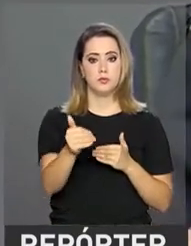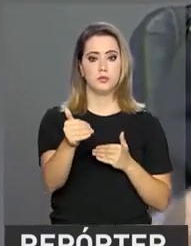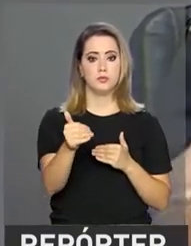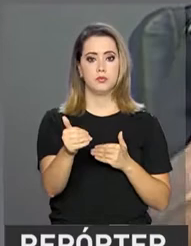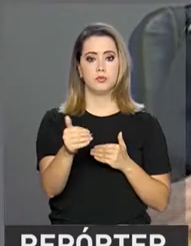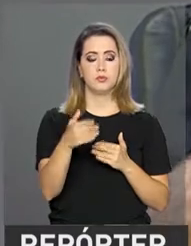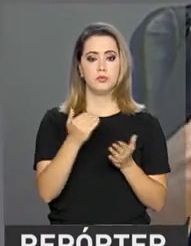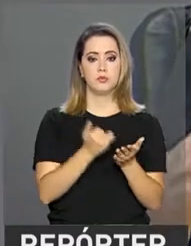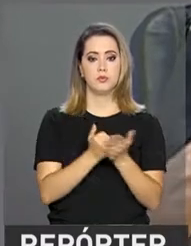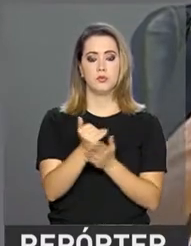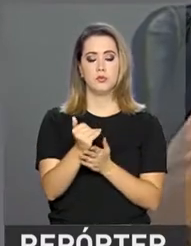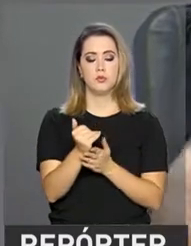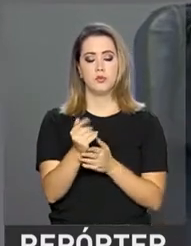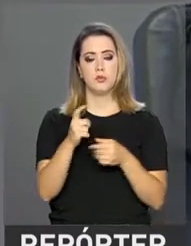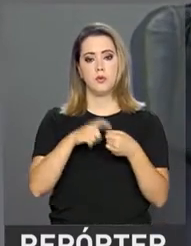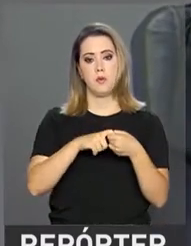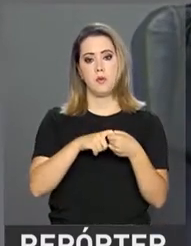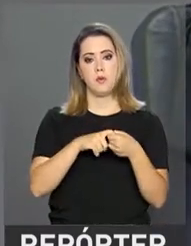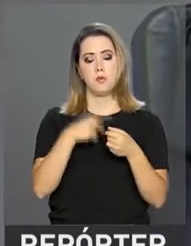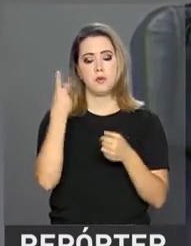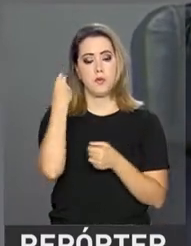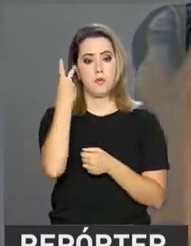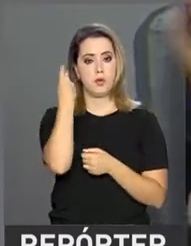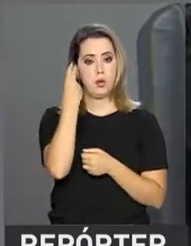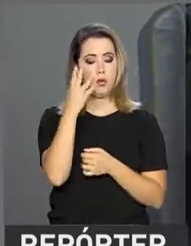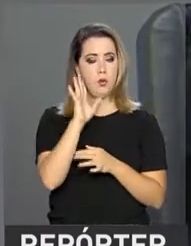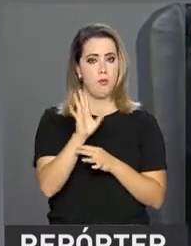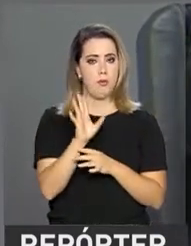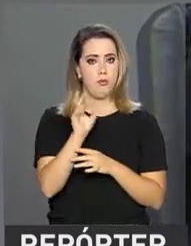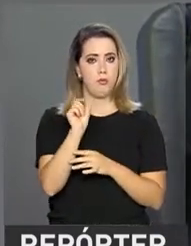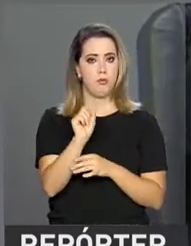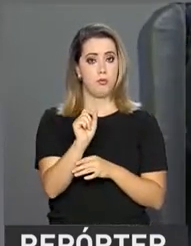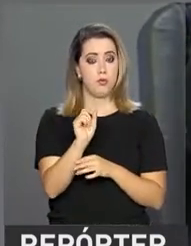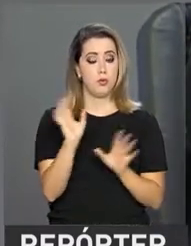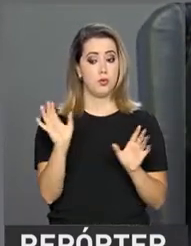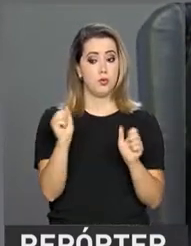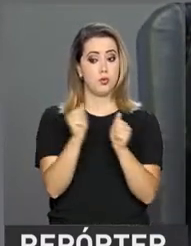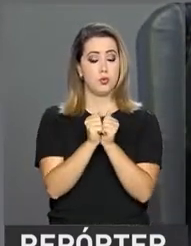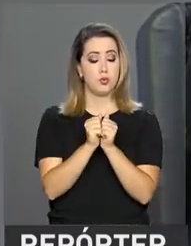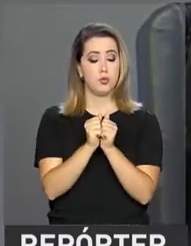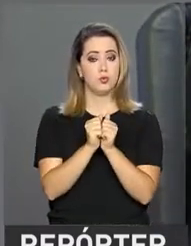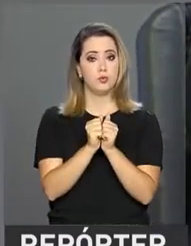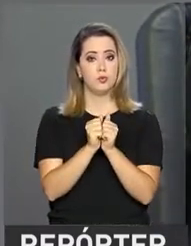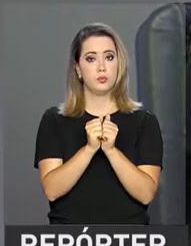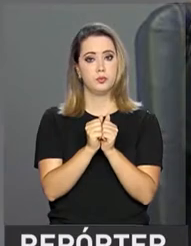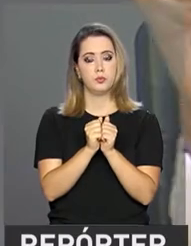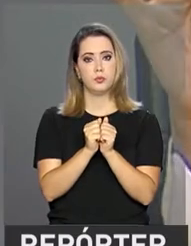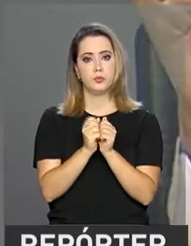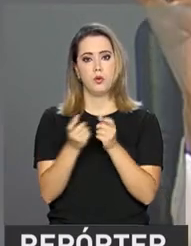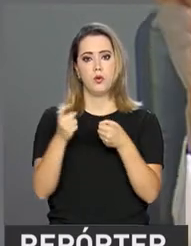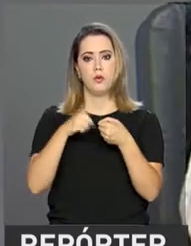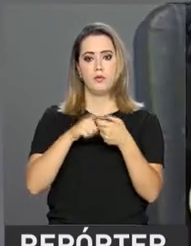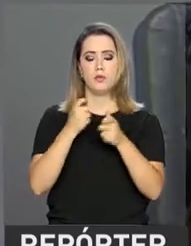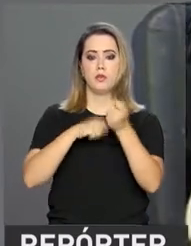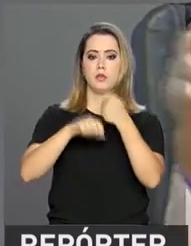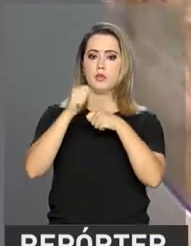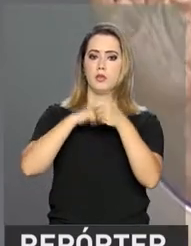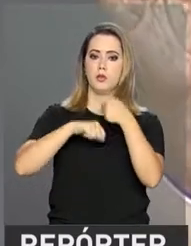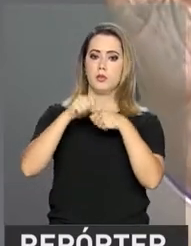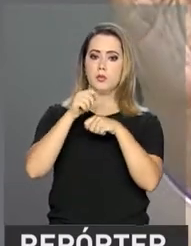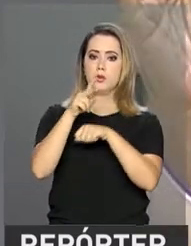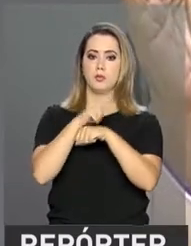Estado começa a voltar à normalidade que, conjugado com a recuperação econômica do